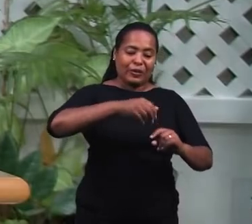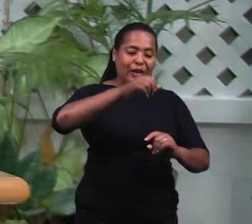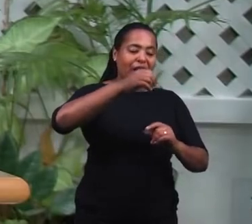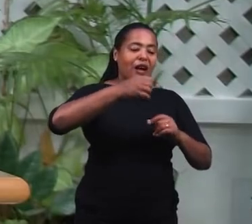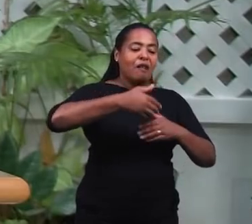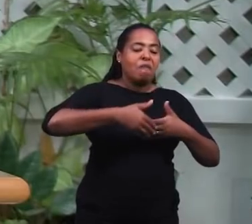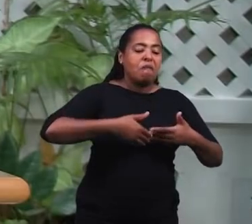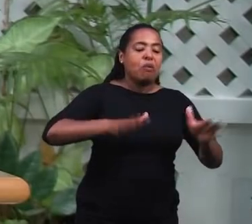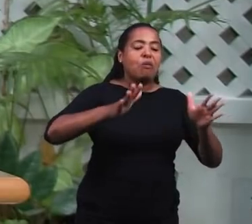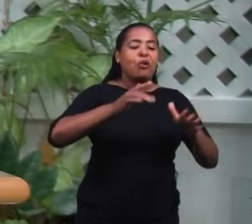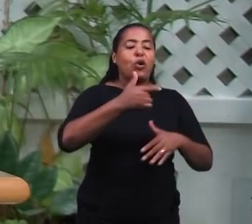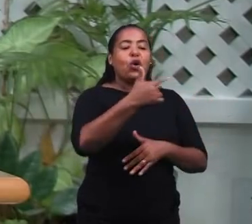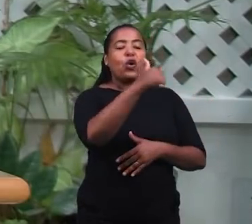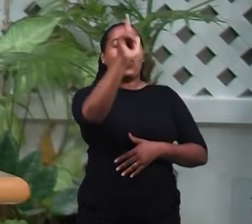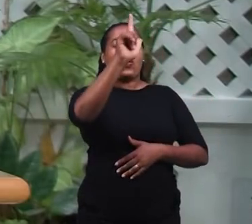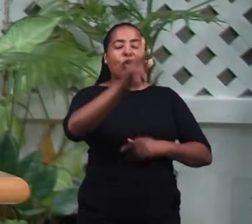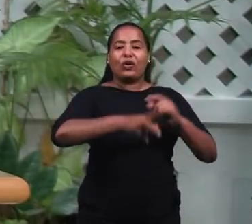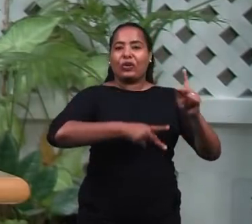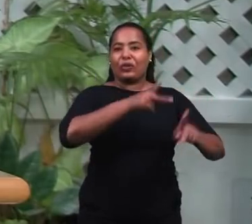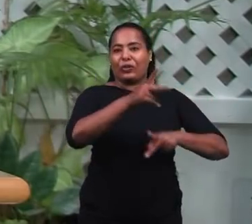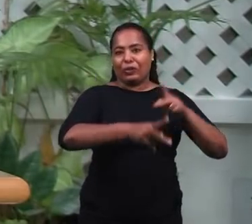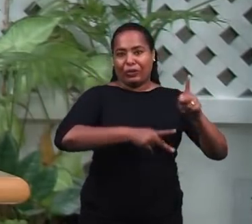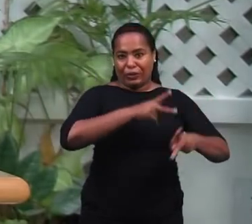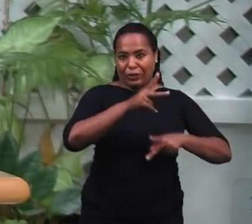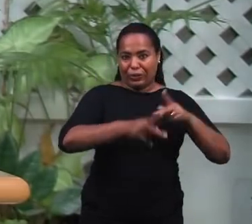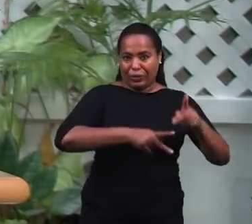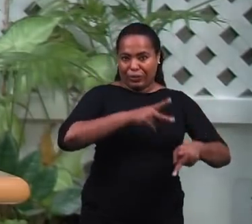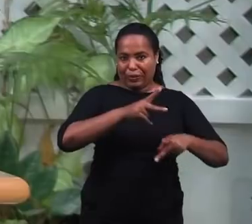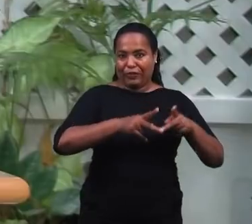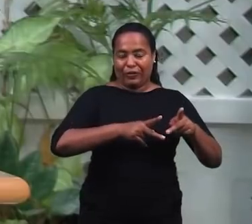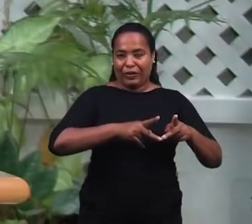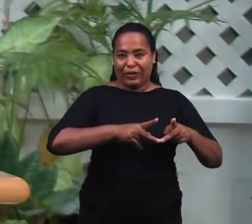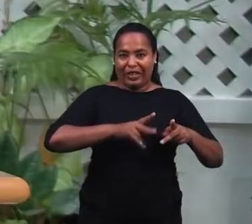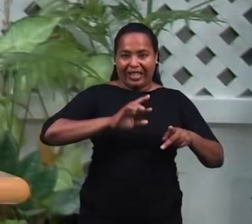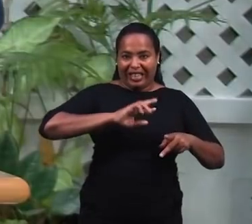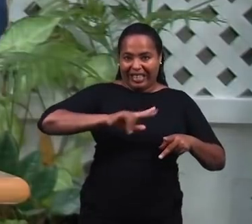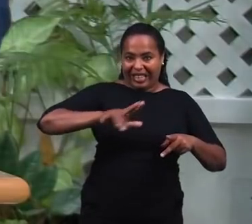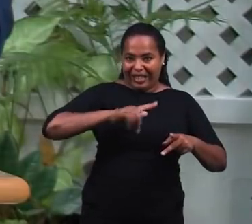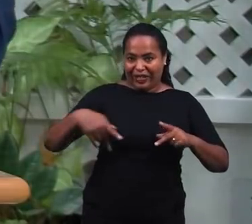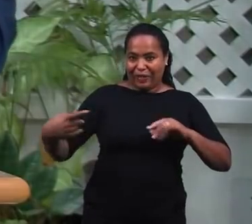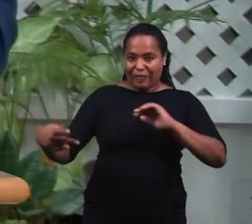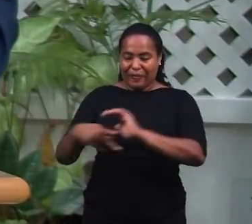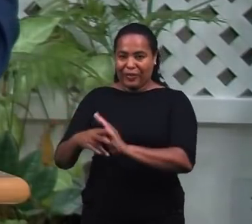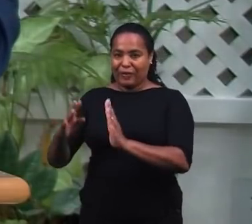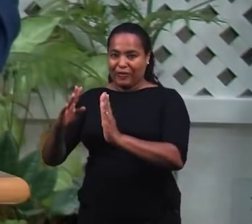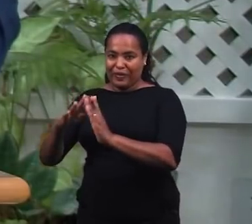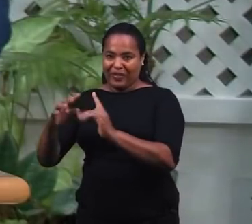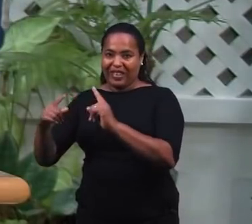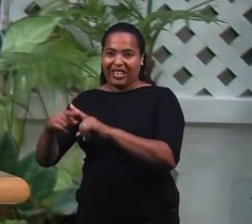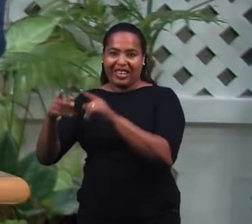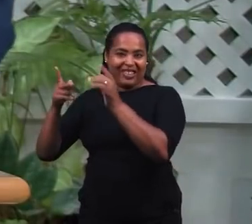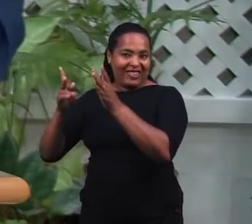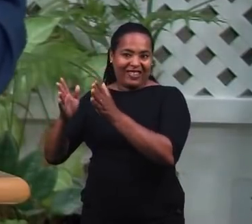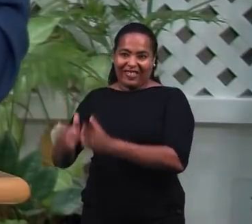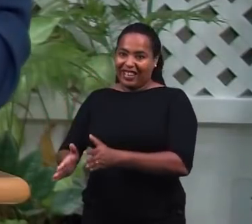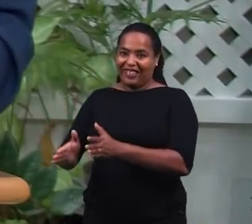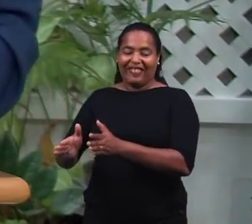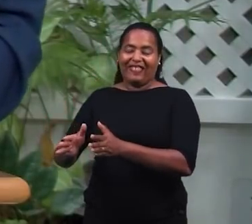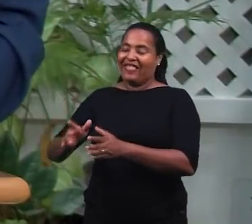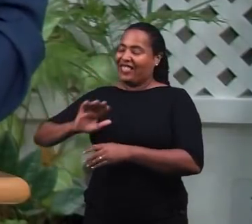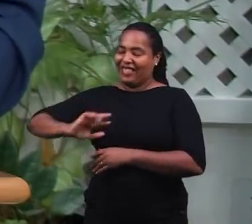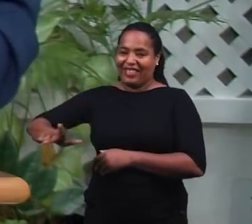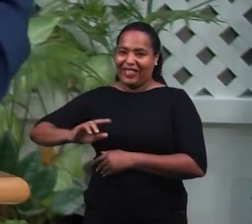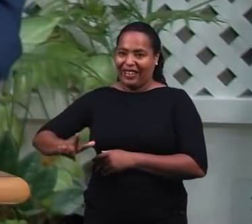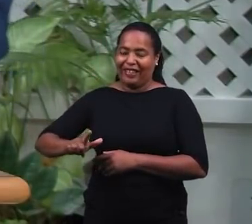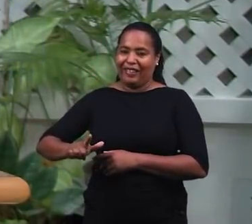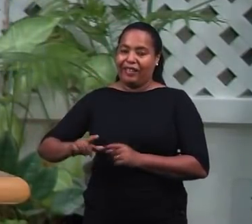aberta para um outro povo, para uma outra dispensação que não é a da igreja, não é dos